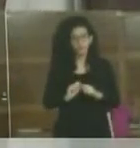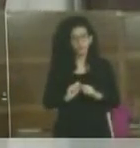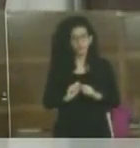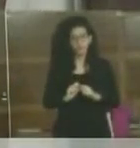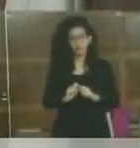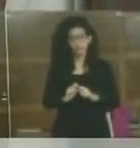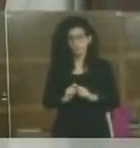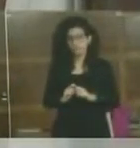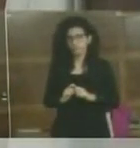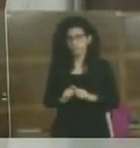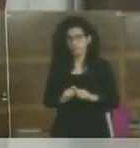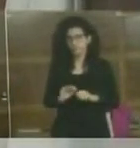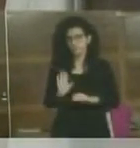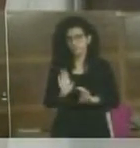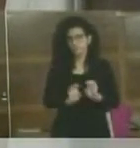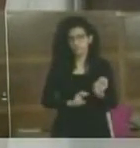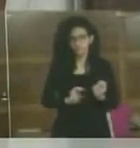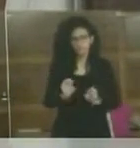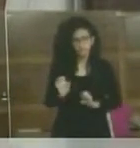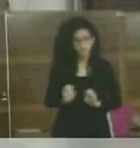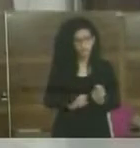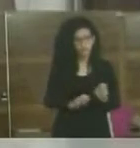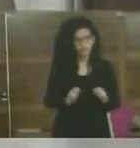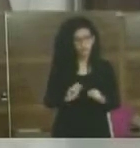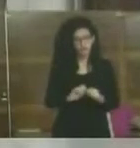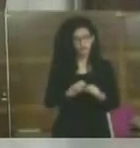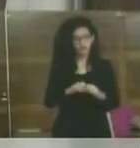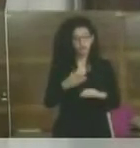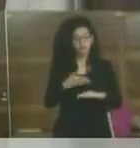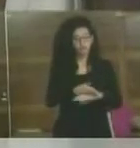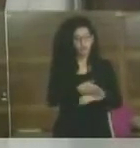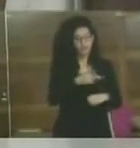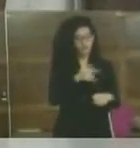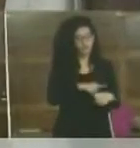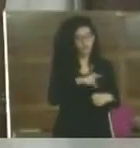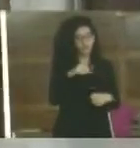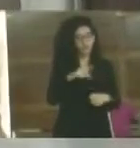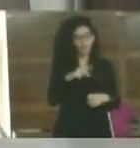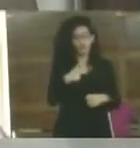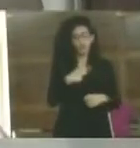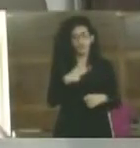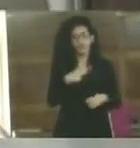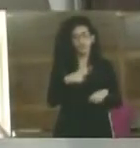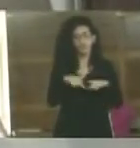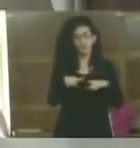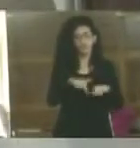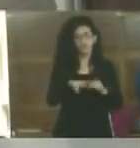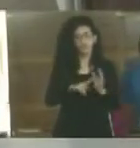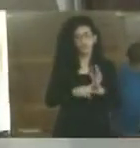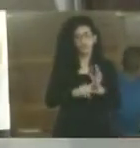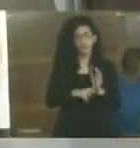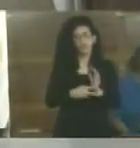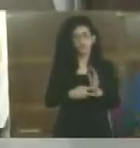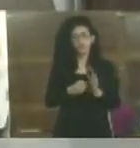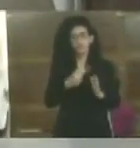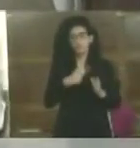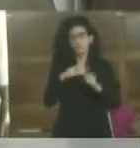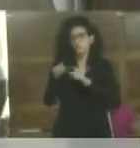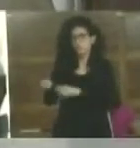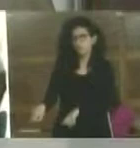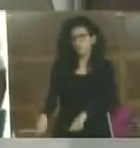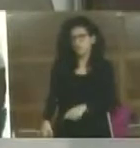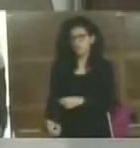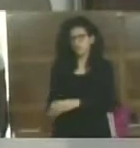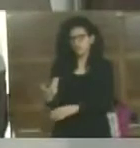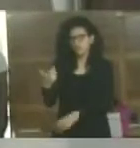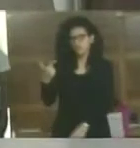a empresa Sete Brasil, foi feita dentro da Petrobras. Eu ali estava como um sindicalista e fui contra a criação da